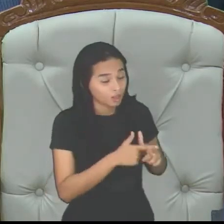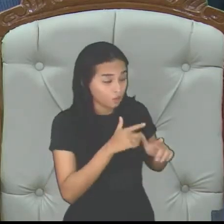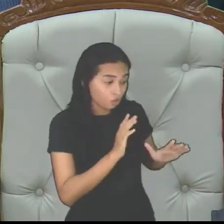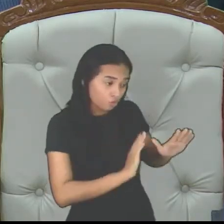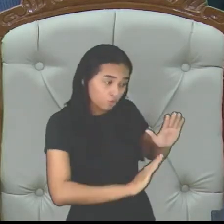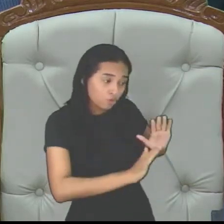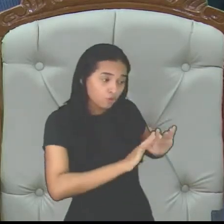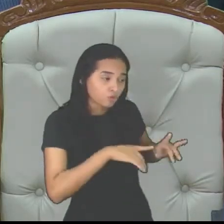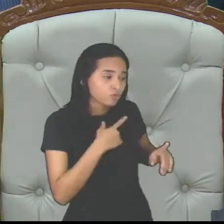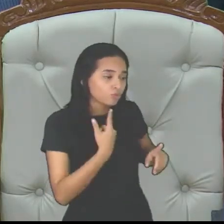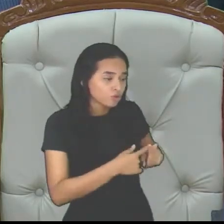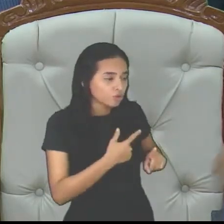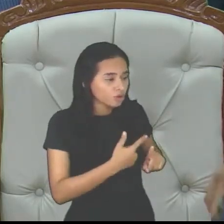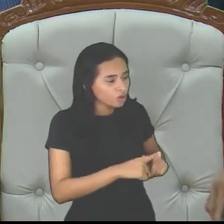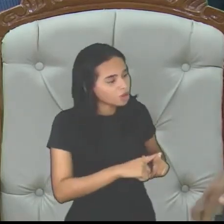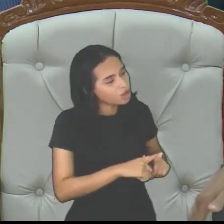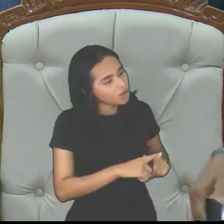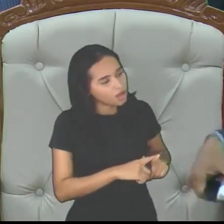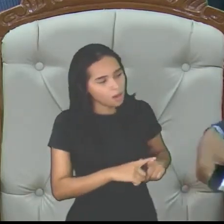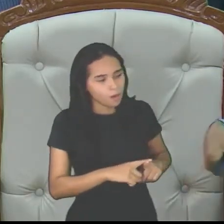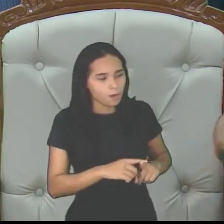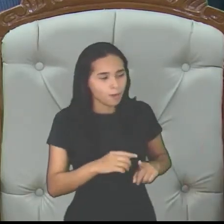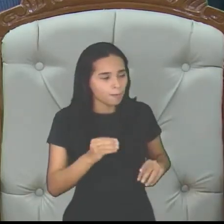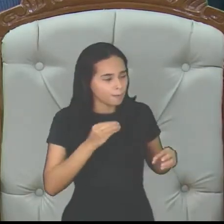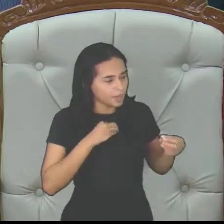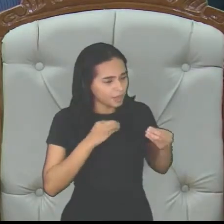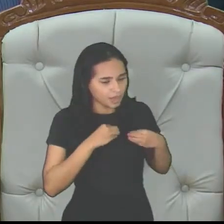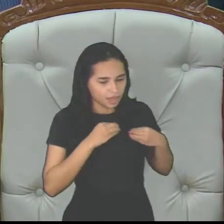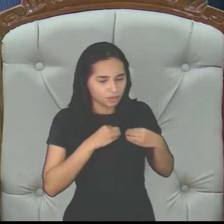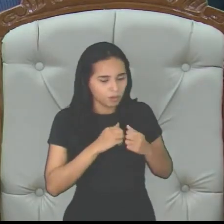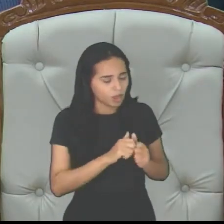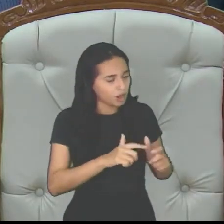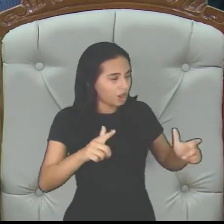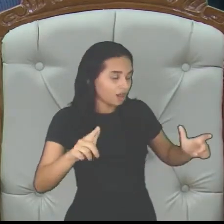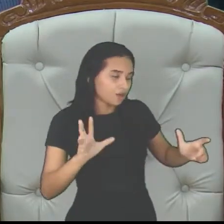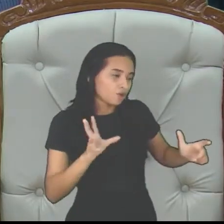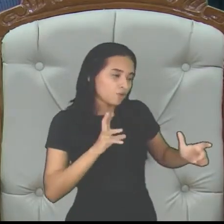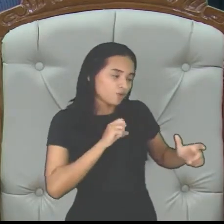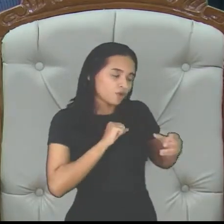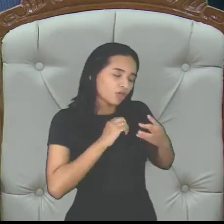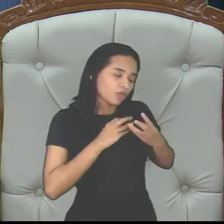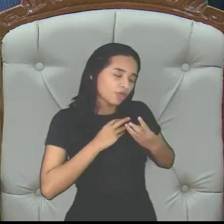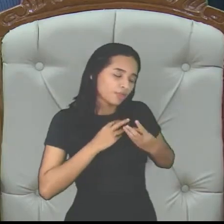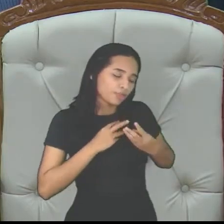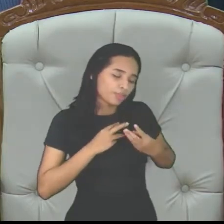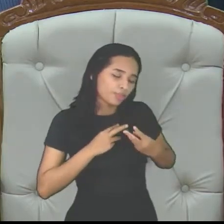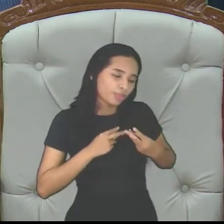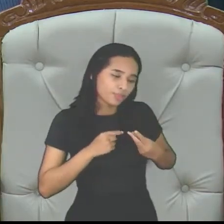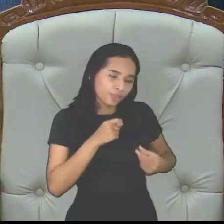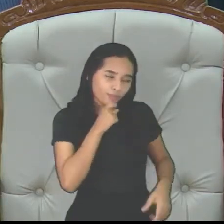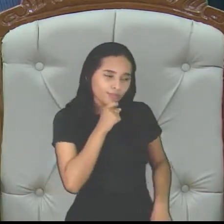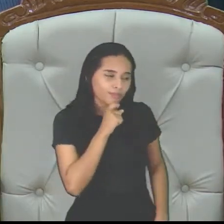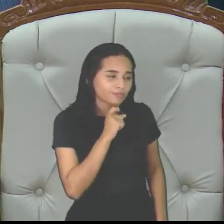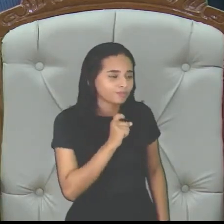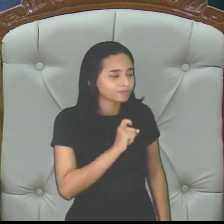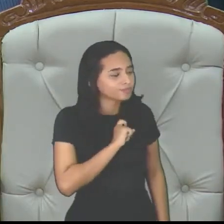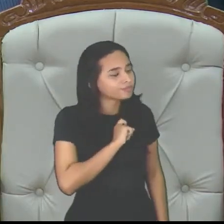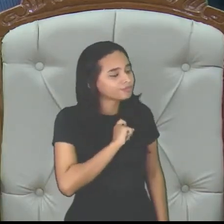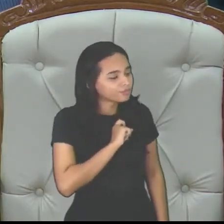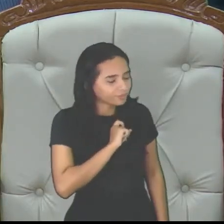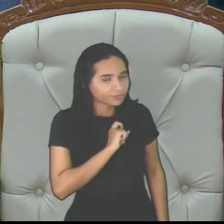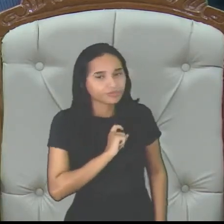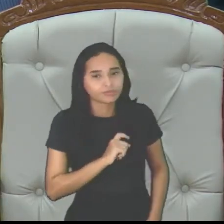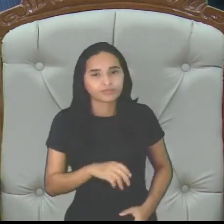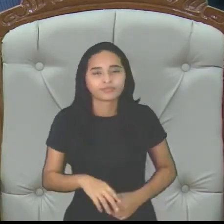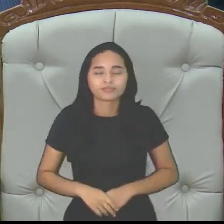se multiplicar a iniquidade, o amor de muitos esfriará.